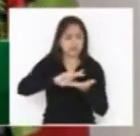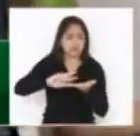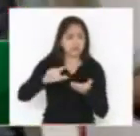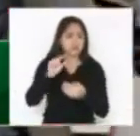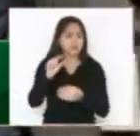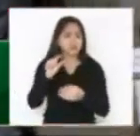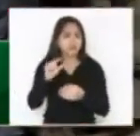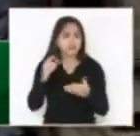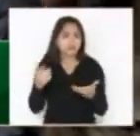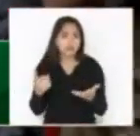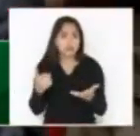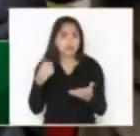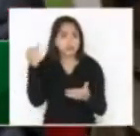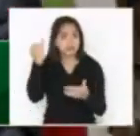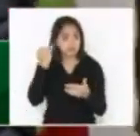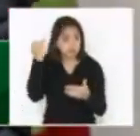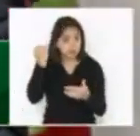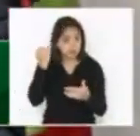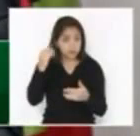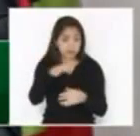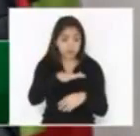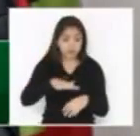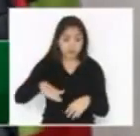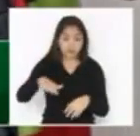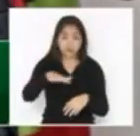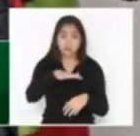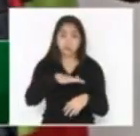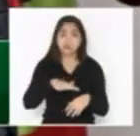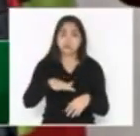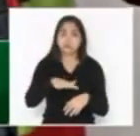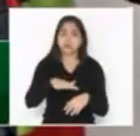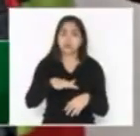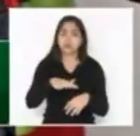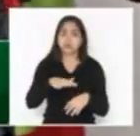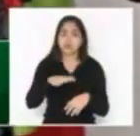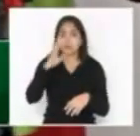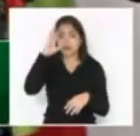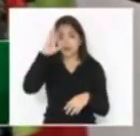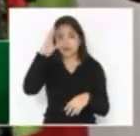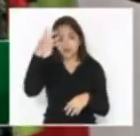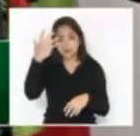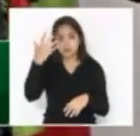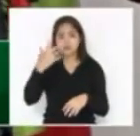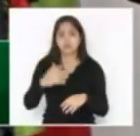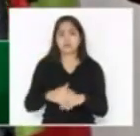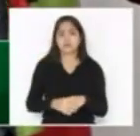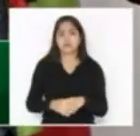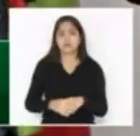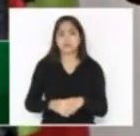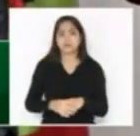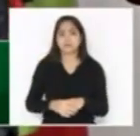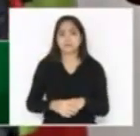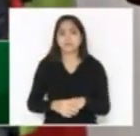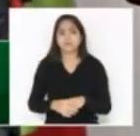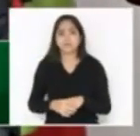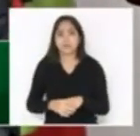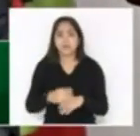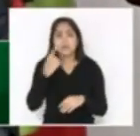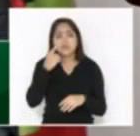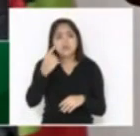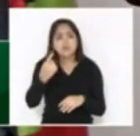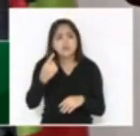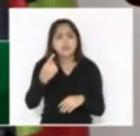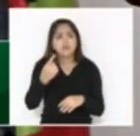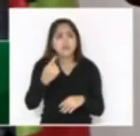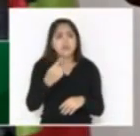pequenas que seriam importantes para que nós possamos ter a resolutividade na ponta e verificar realmente a